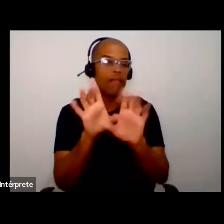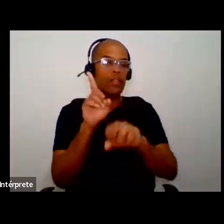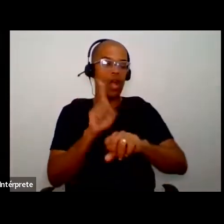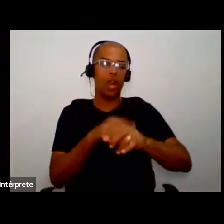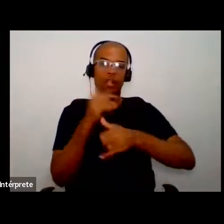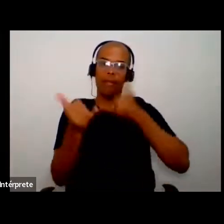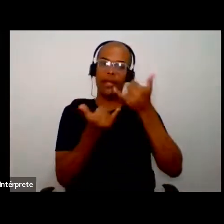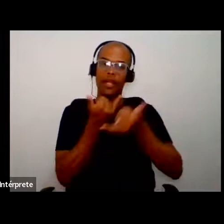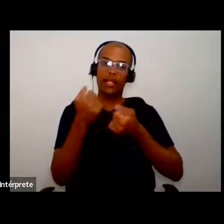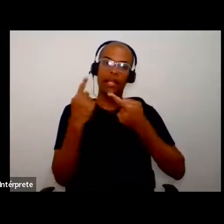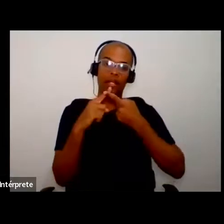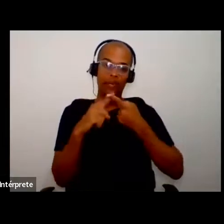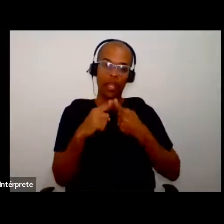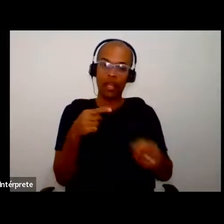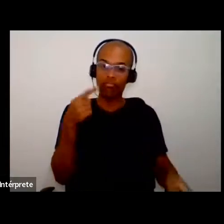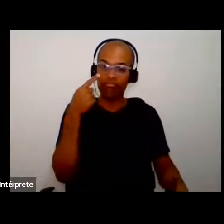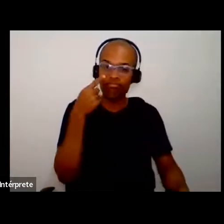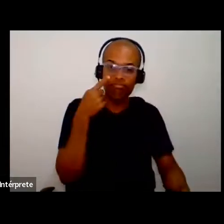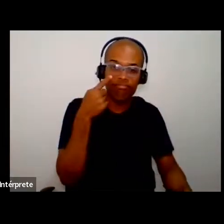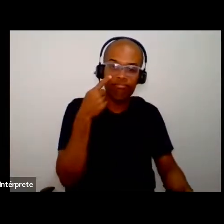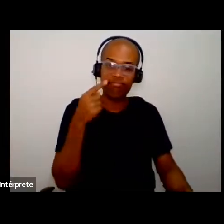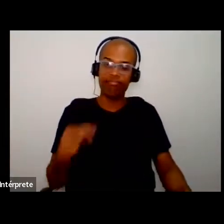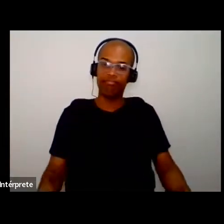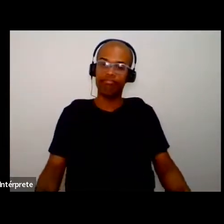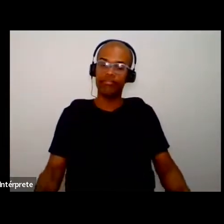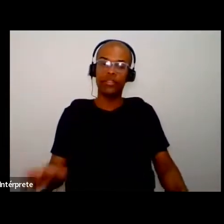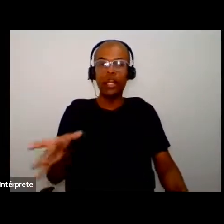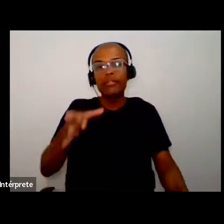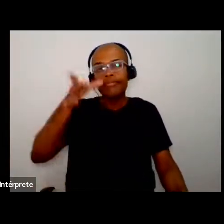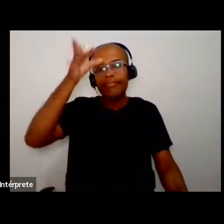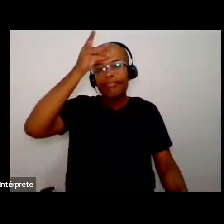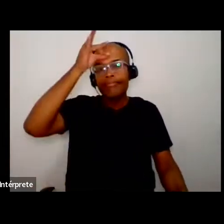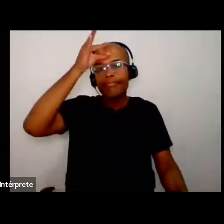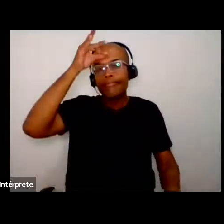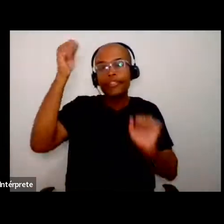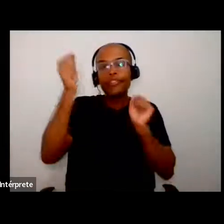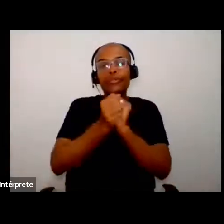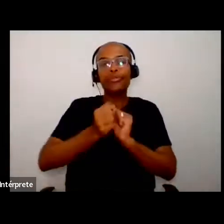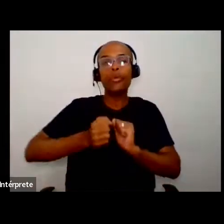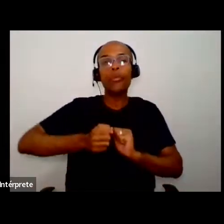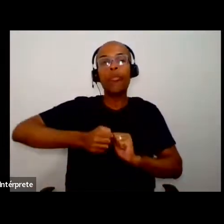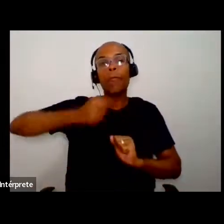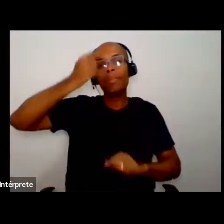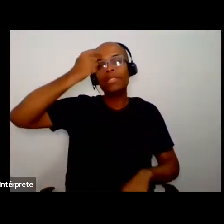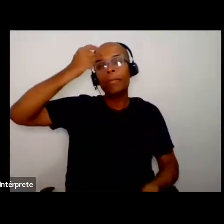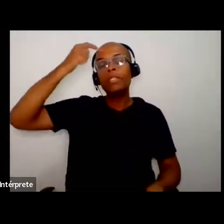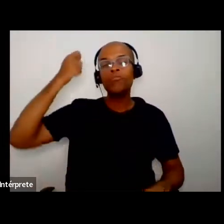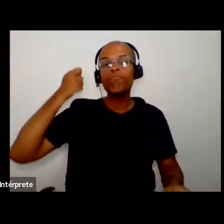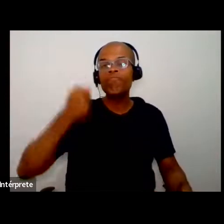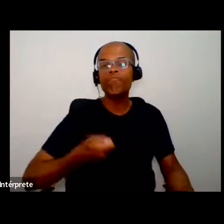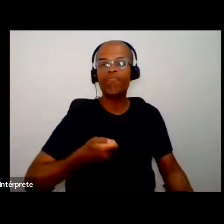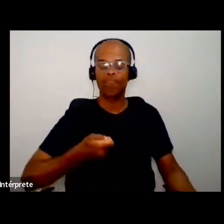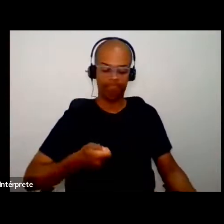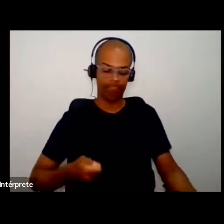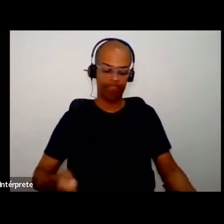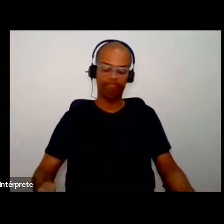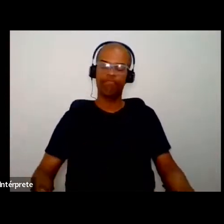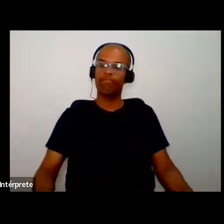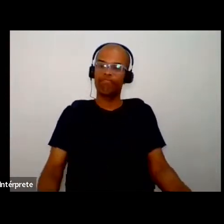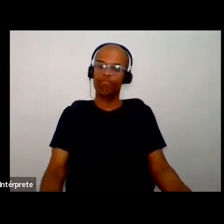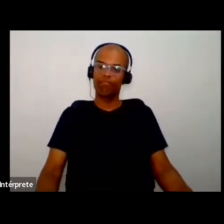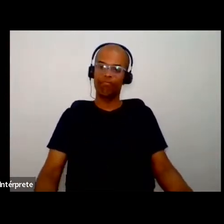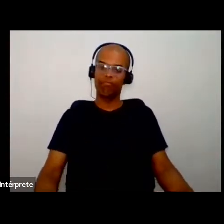estão calcadas num pensamento autoritário. E onde